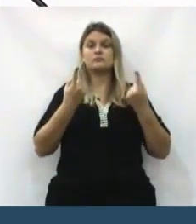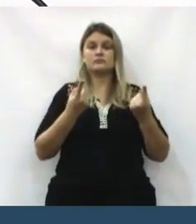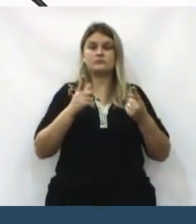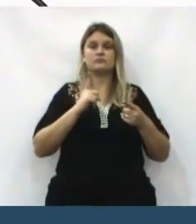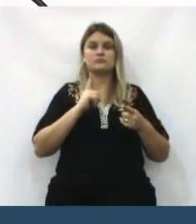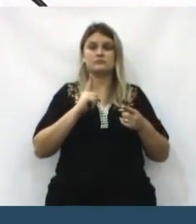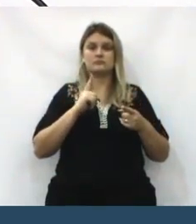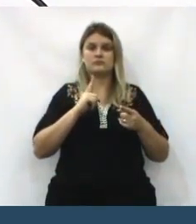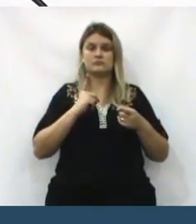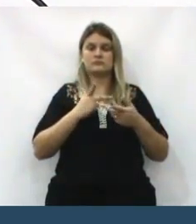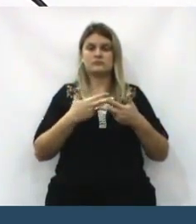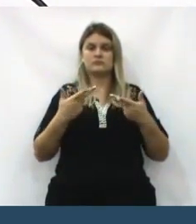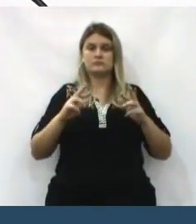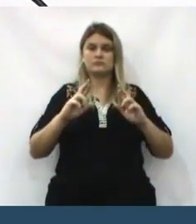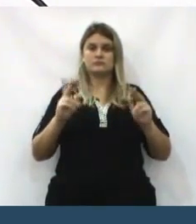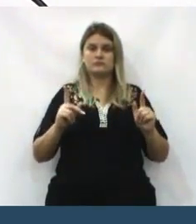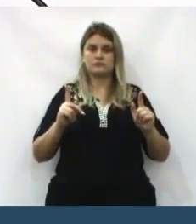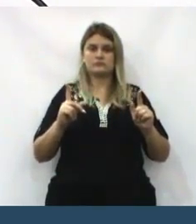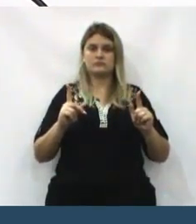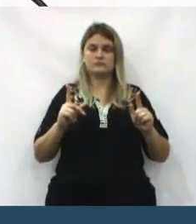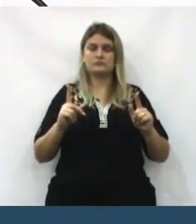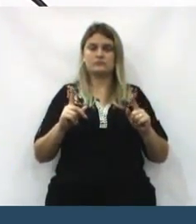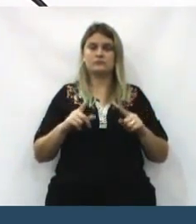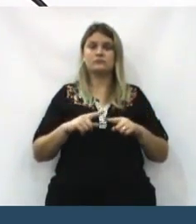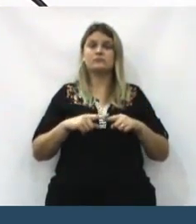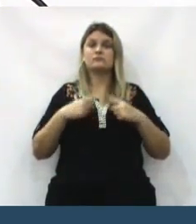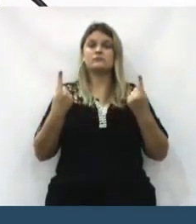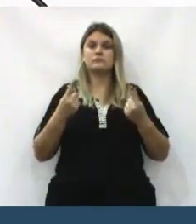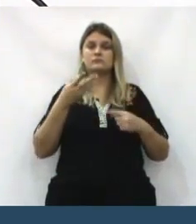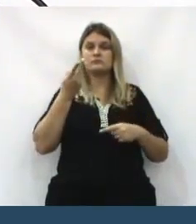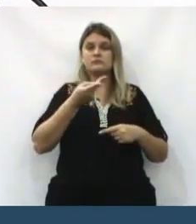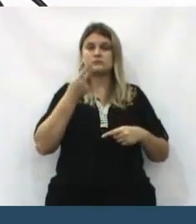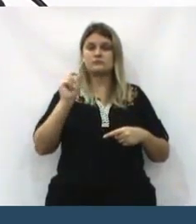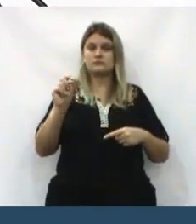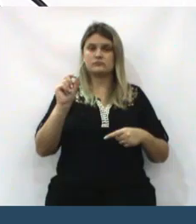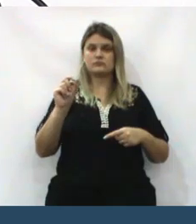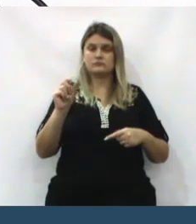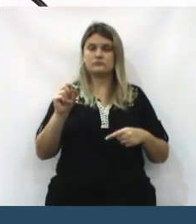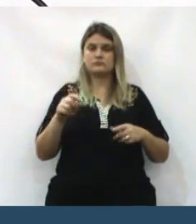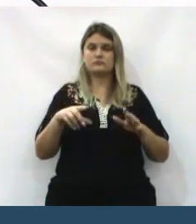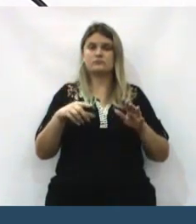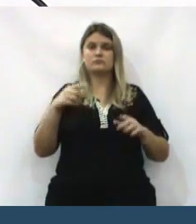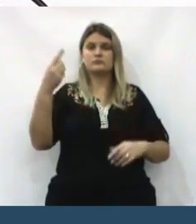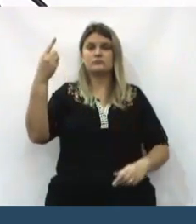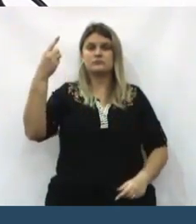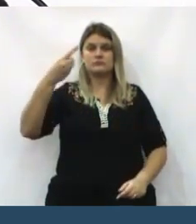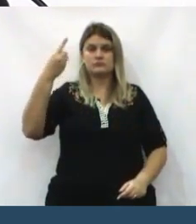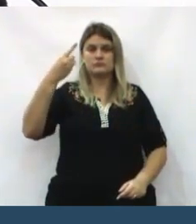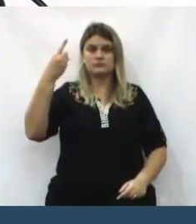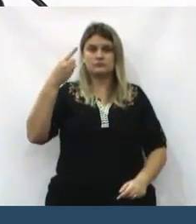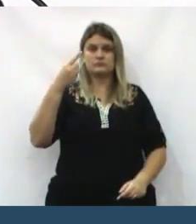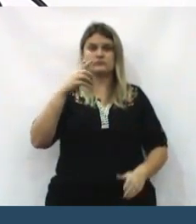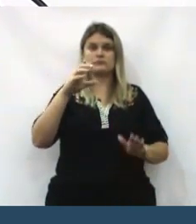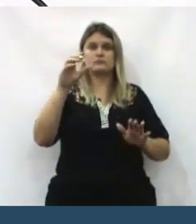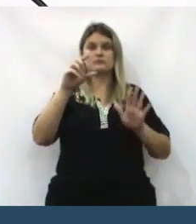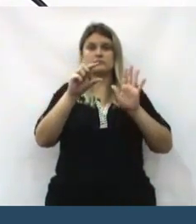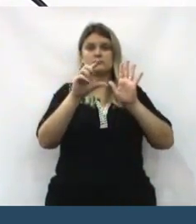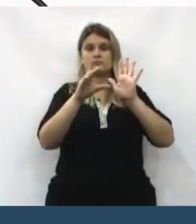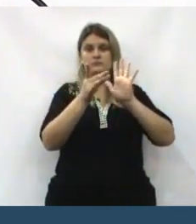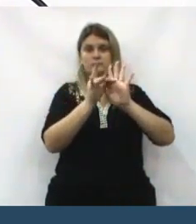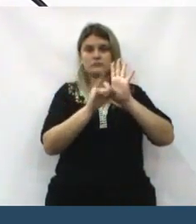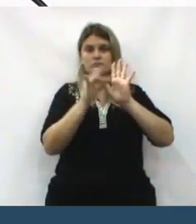Contudo, existem ressalvas. E as ressalvas são as seguintes. Inciso 1 do artigo